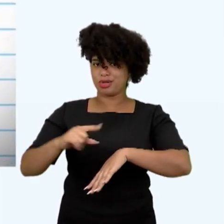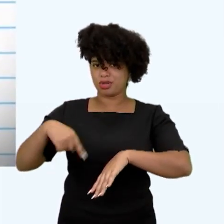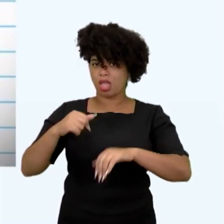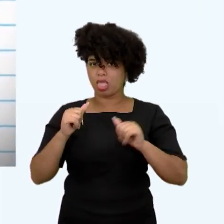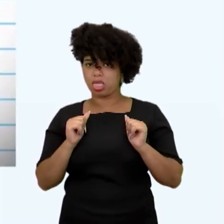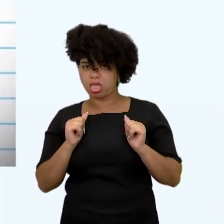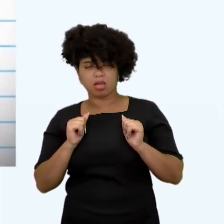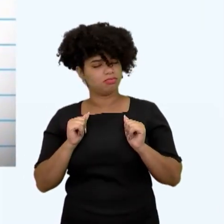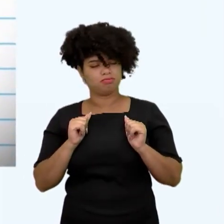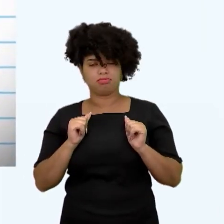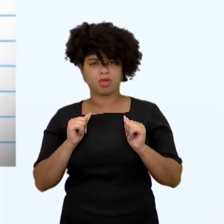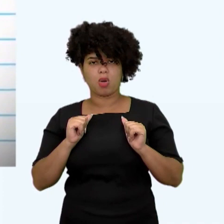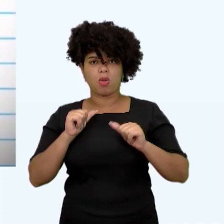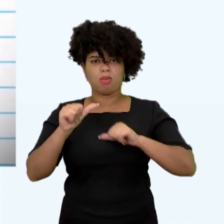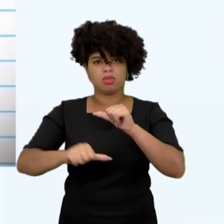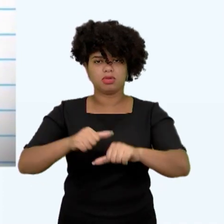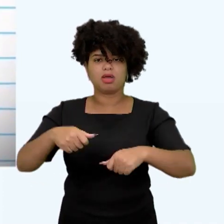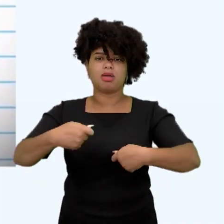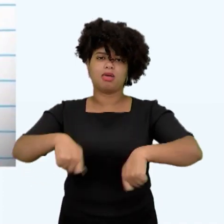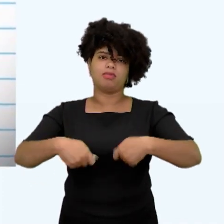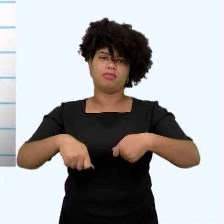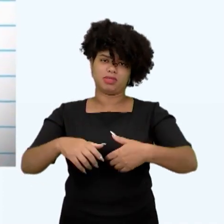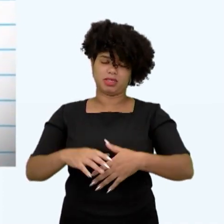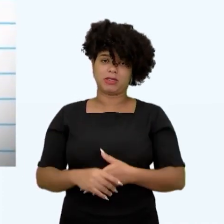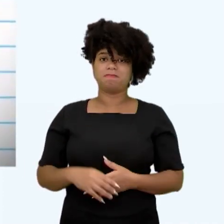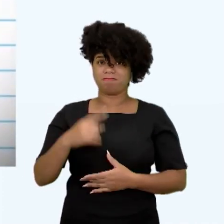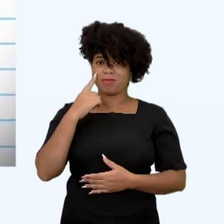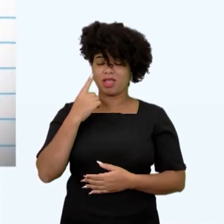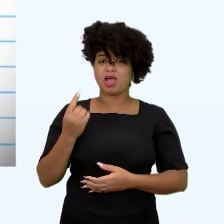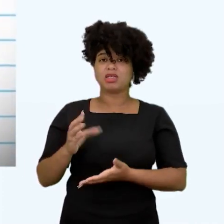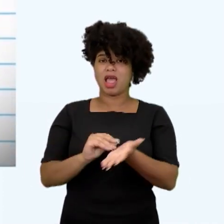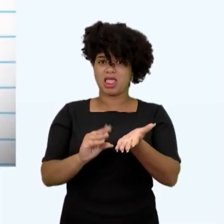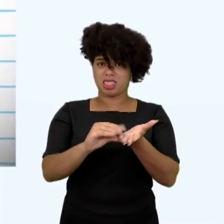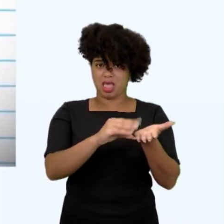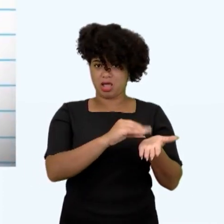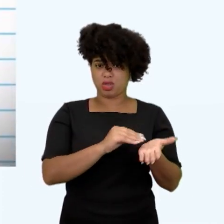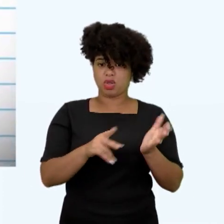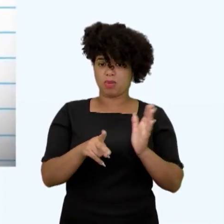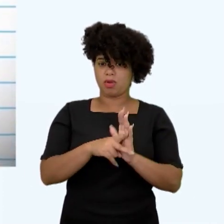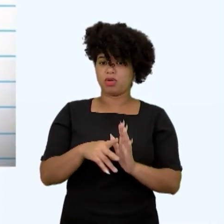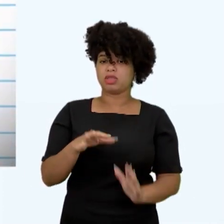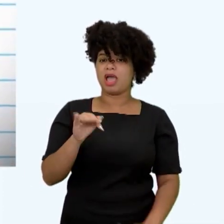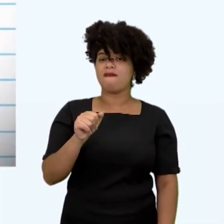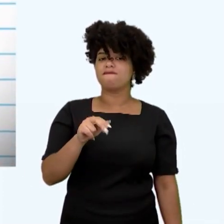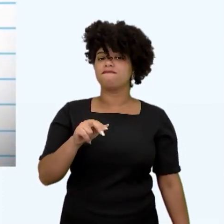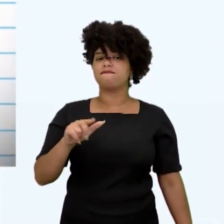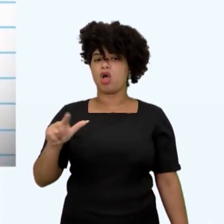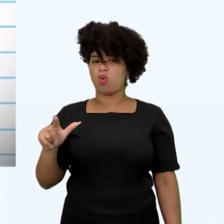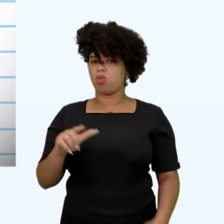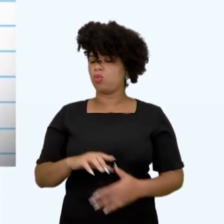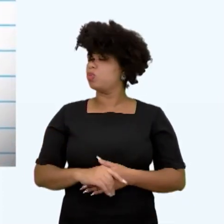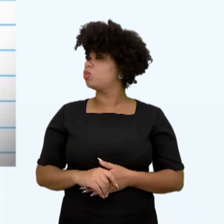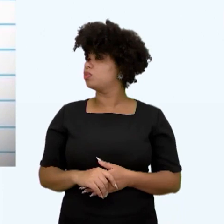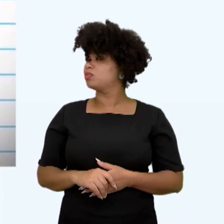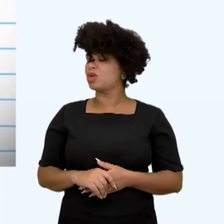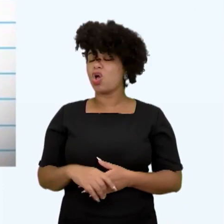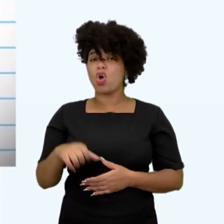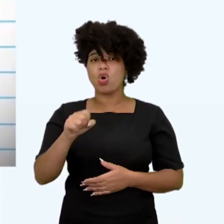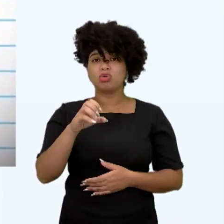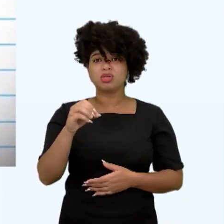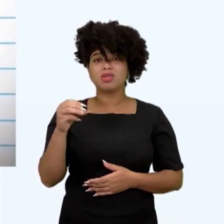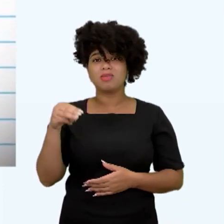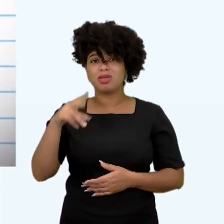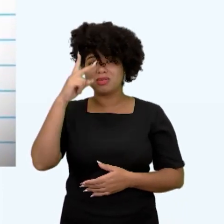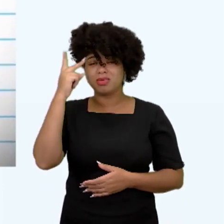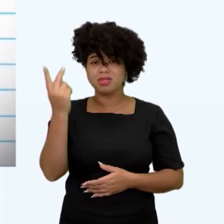mudar. Não faz sentido haver, segundo os últimos dados da FAO, aproximadamente 800 milhões de pessoas passando fome no